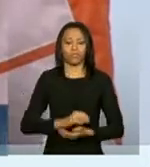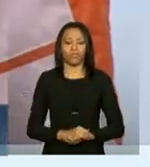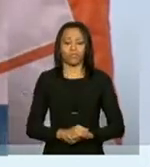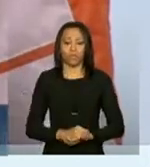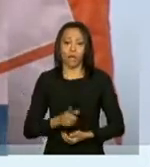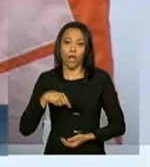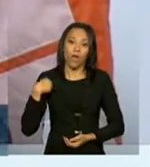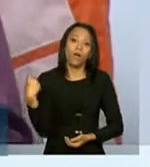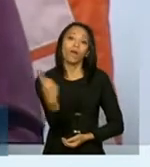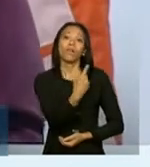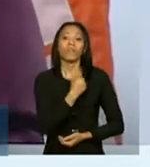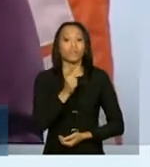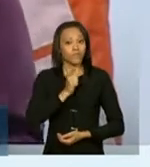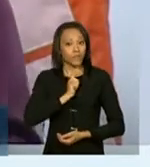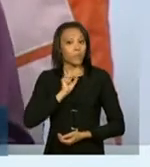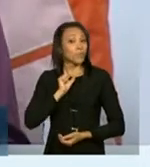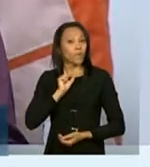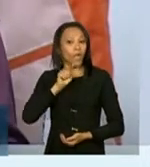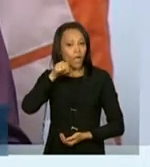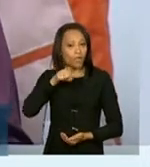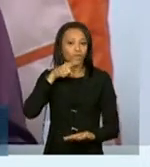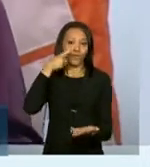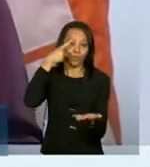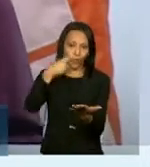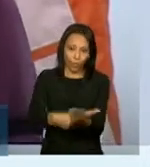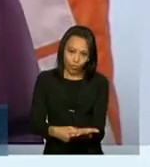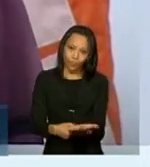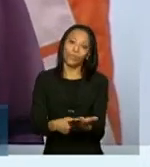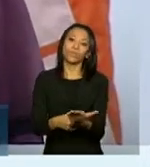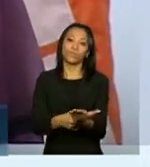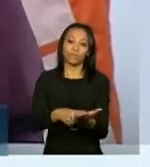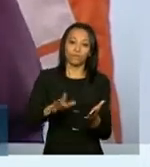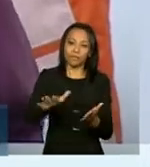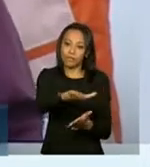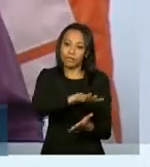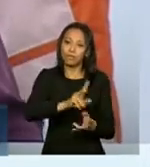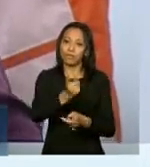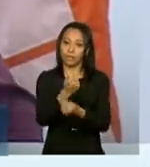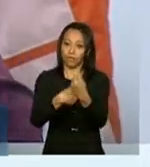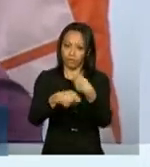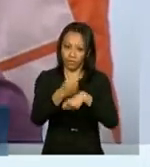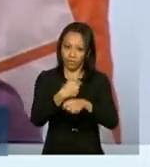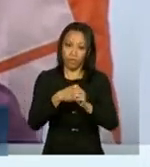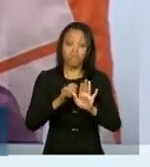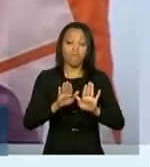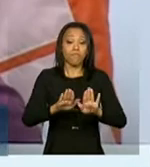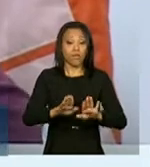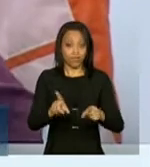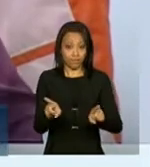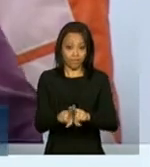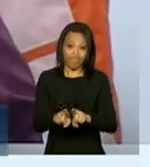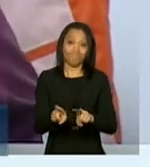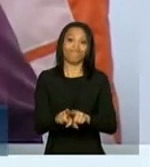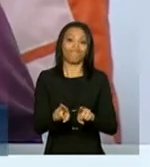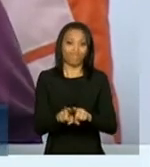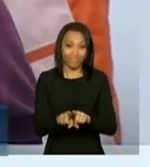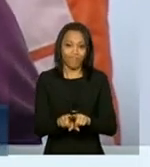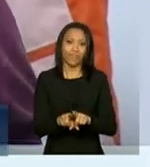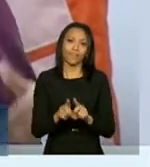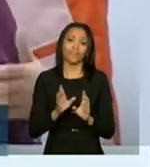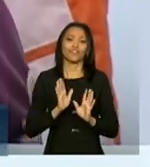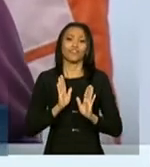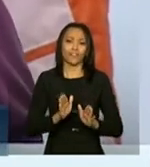Nós temos esse compromisso com a robustez econômica, mas também